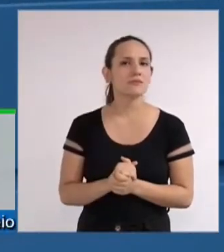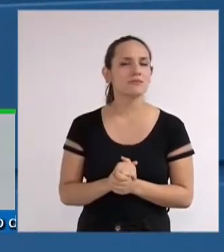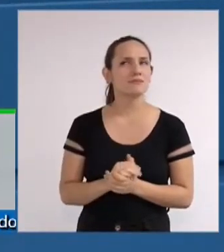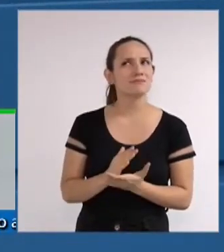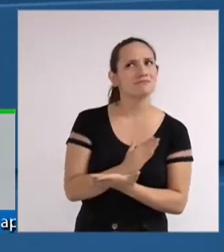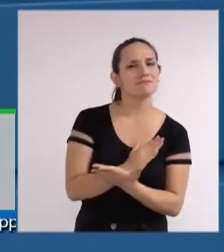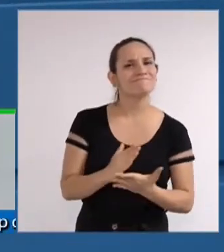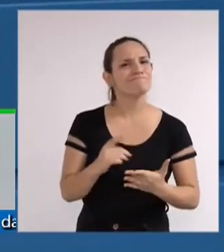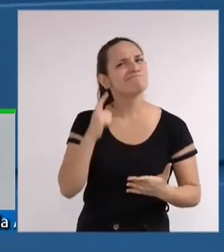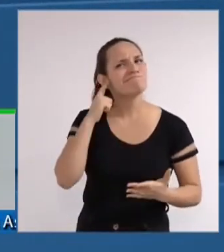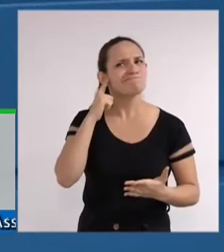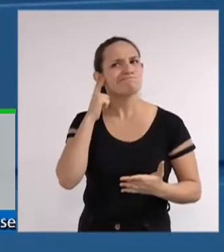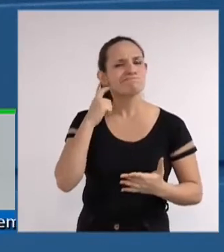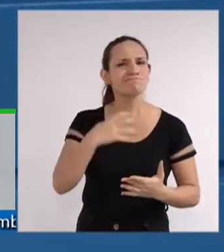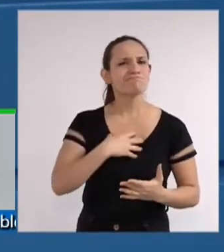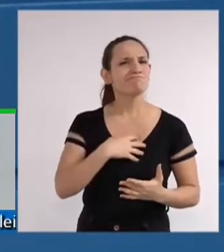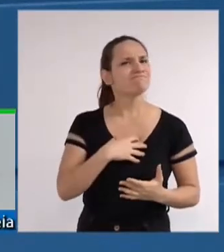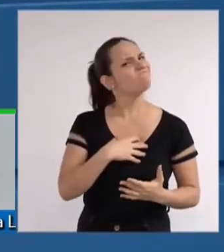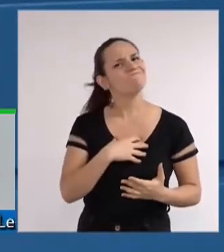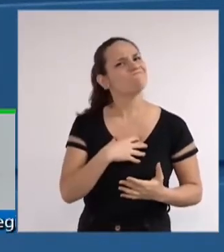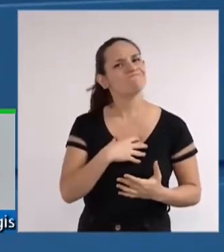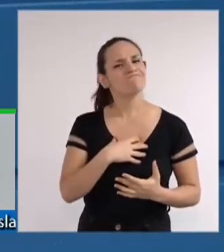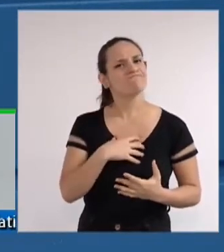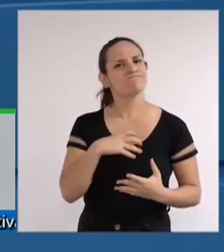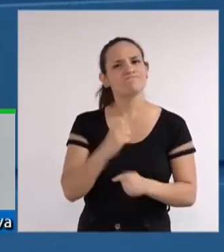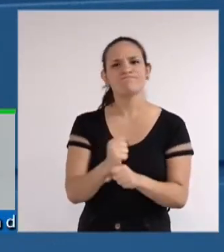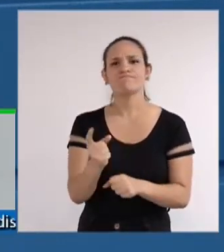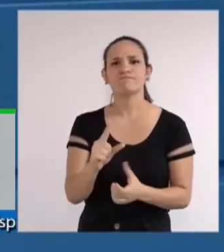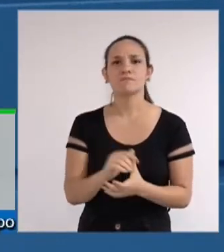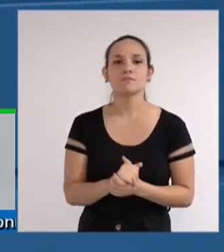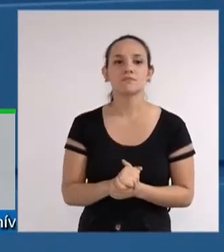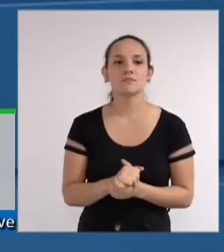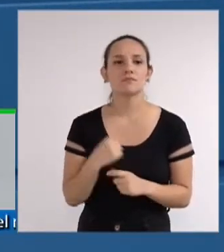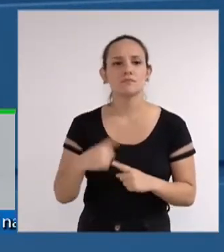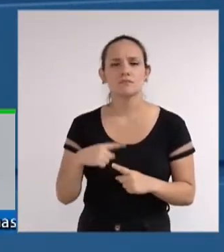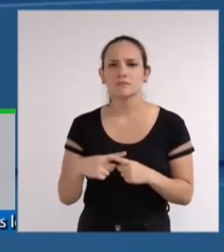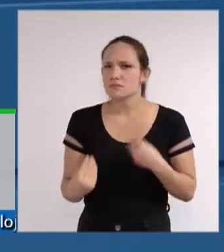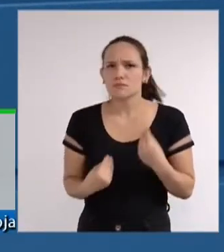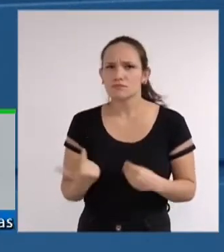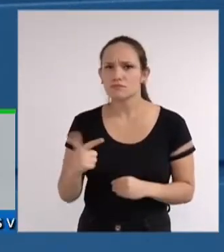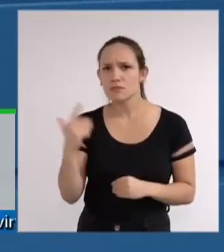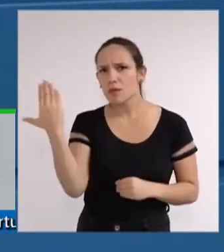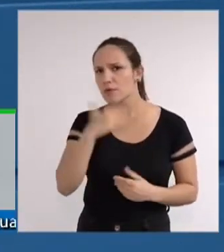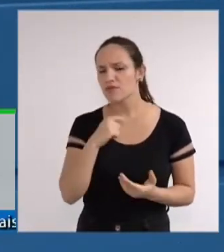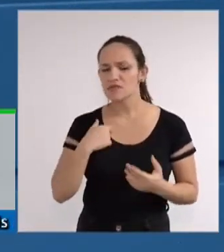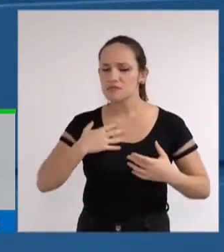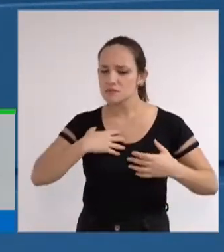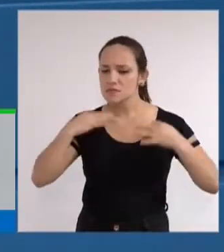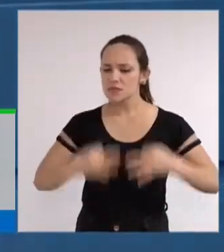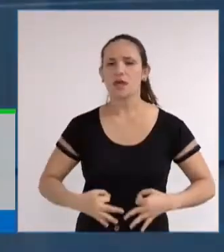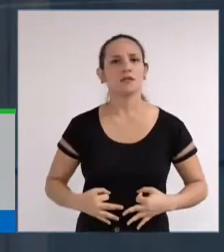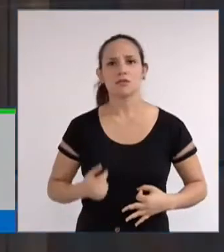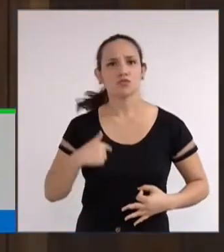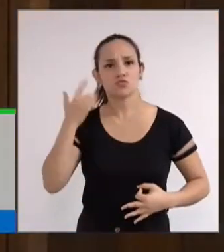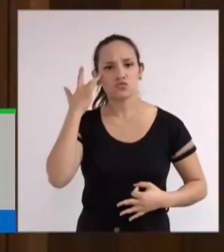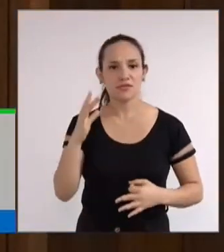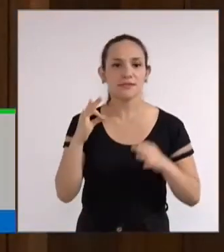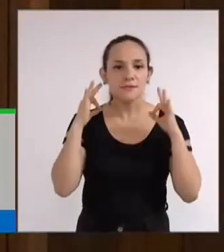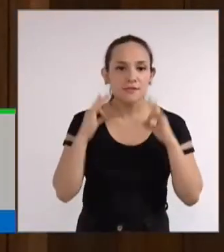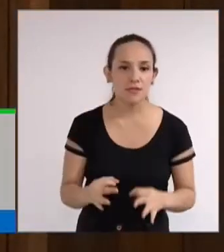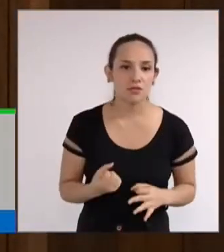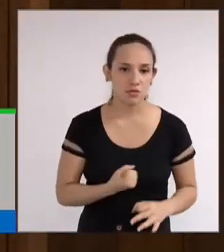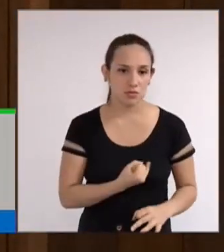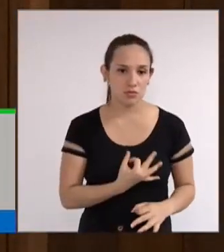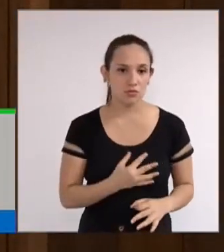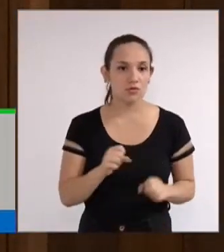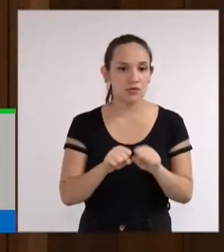inconscientemente, um sentimento de frustração, de não ter a certeza de que exatamente